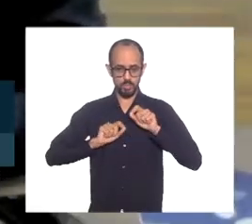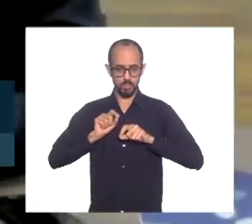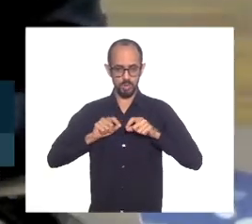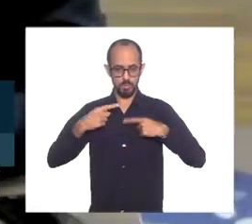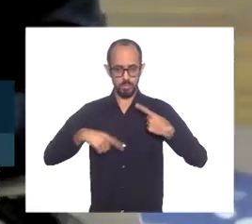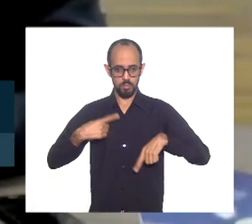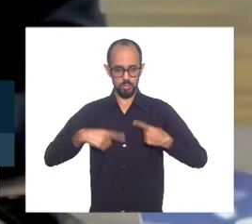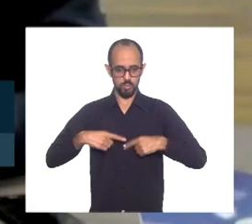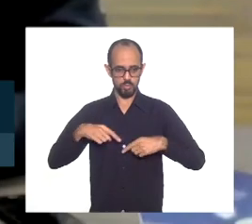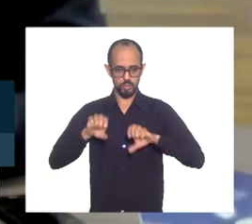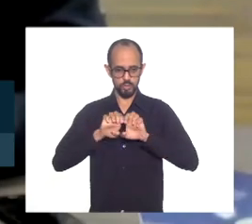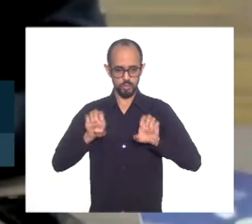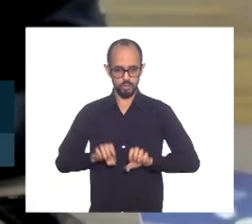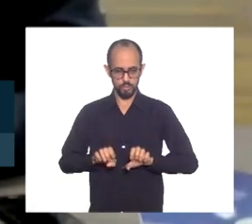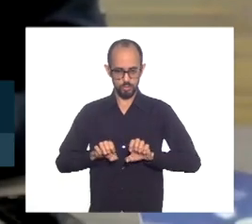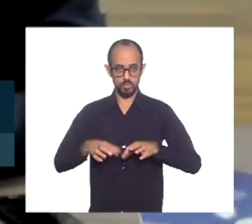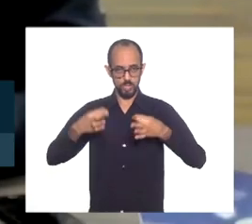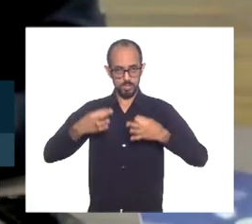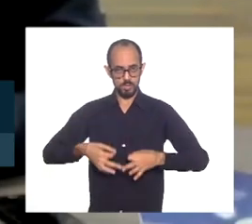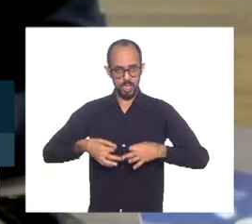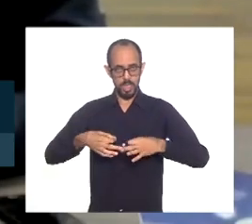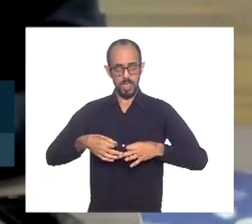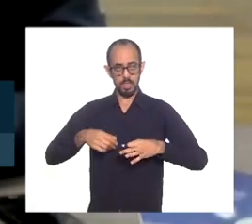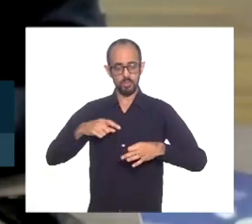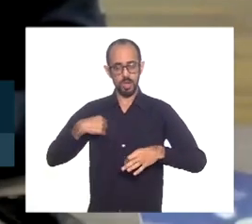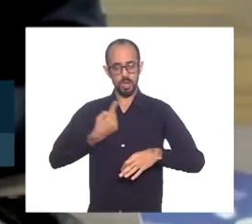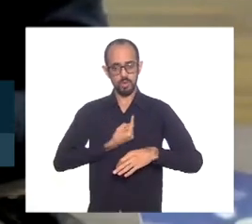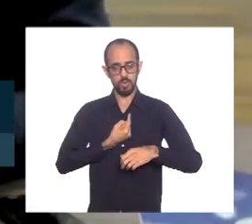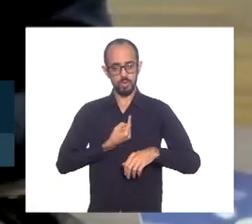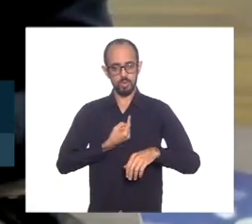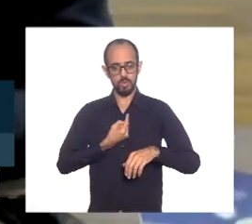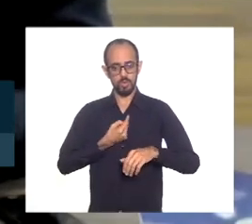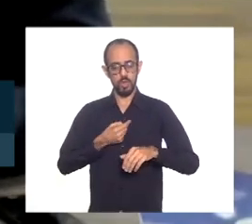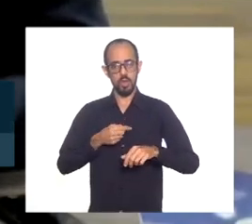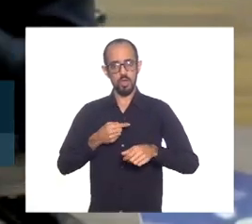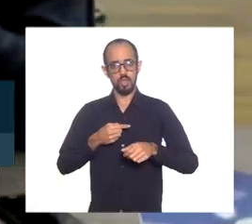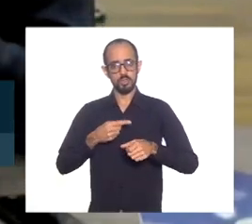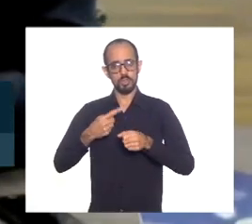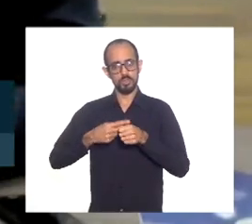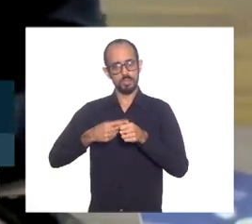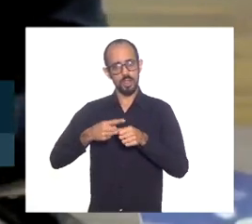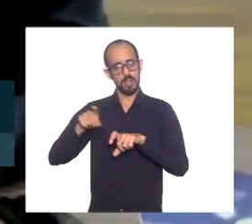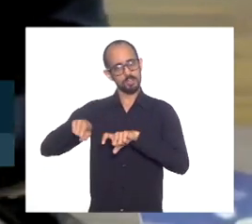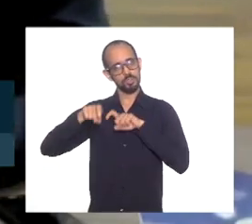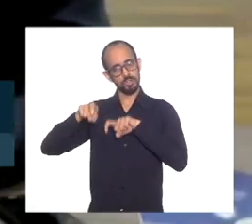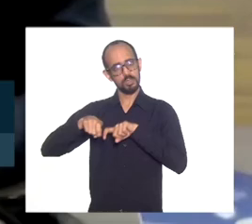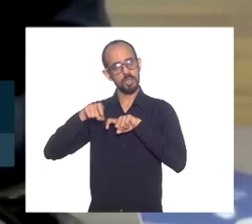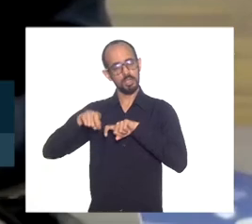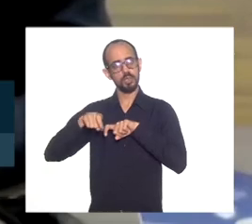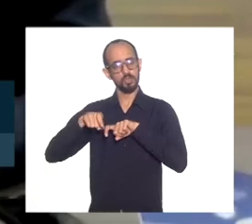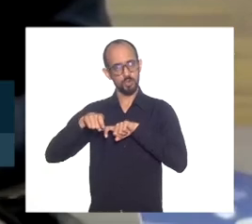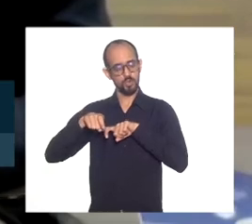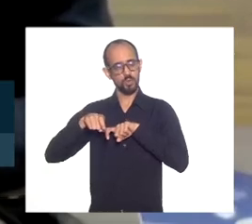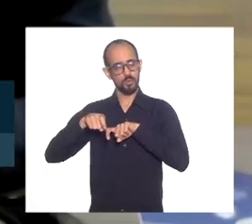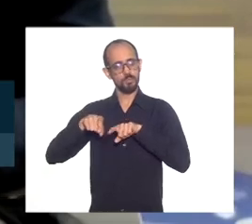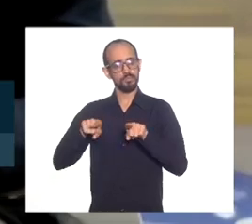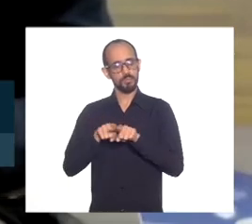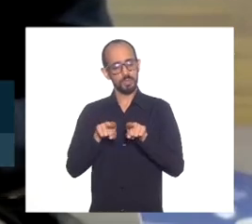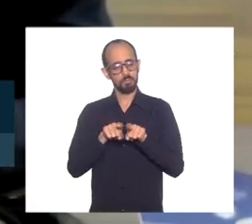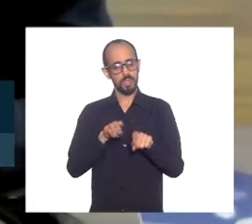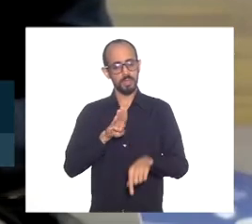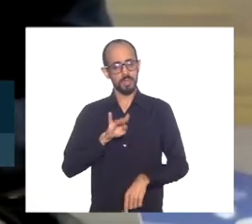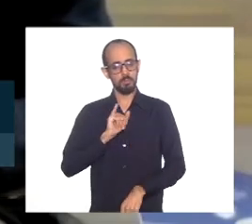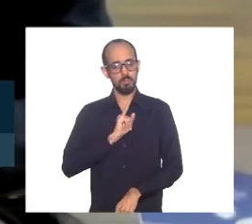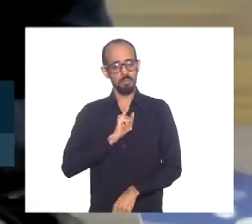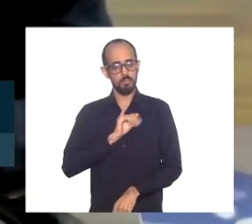de infraestrutura adequada na nossa periferia metropolitana e usar que já existe, como o deputado Luiz Paulo colocou, que ali em Itaboraí já